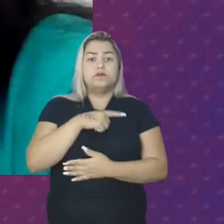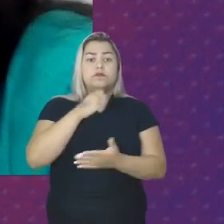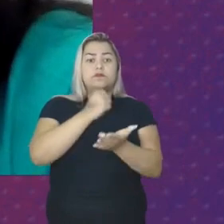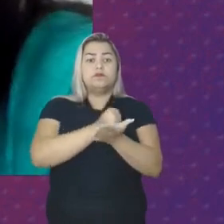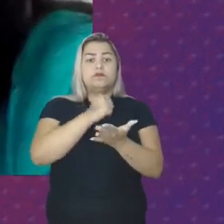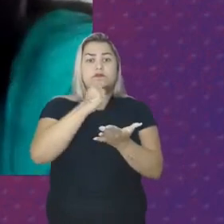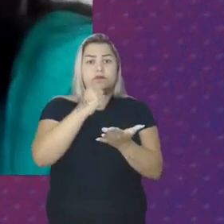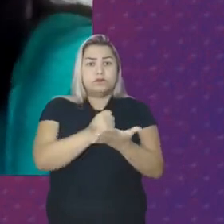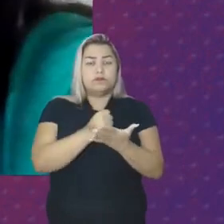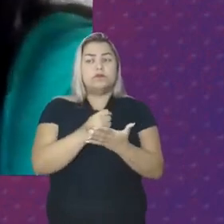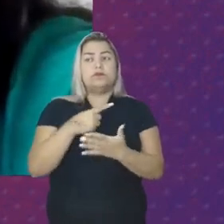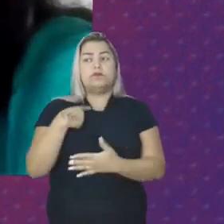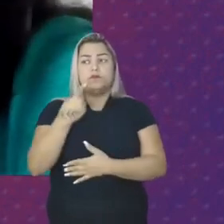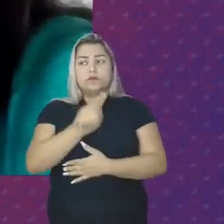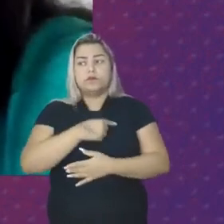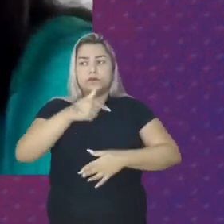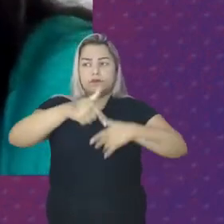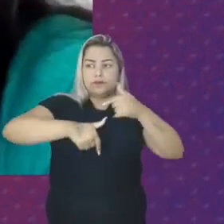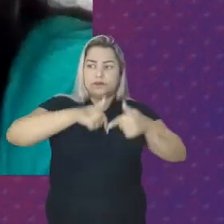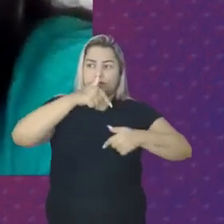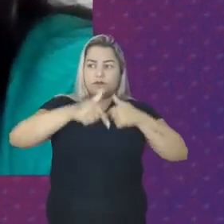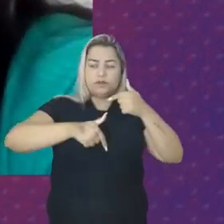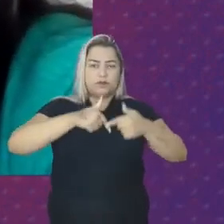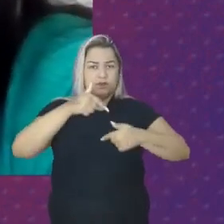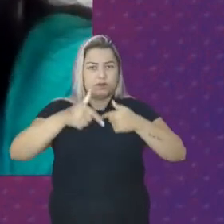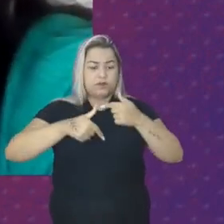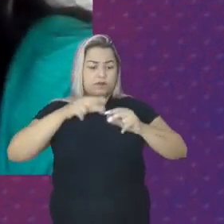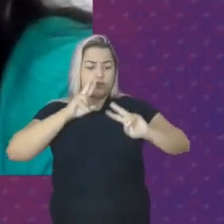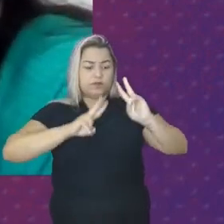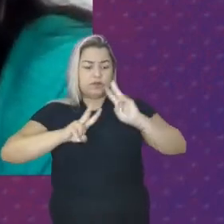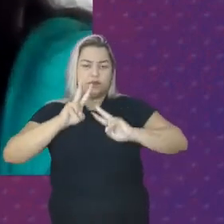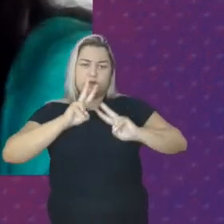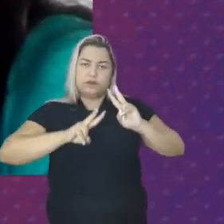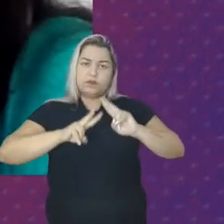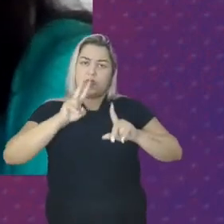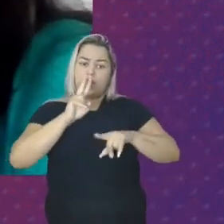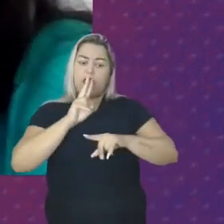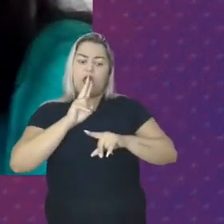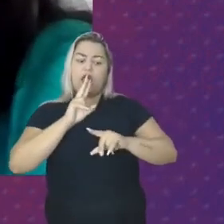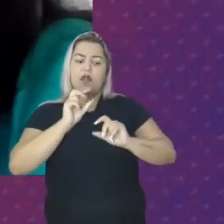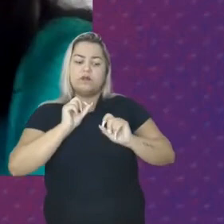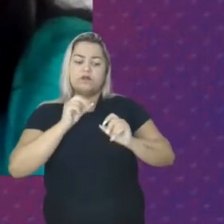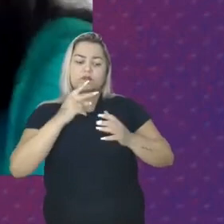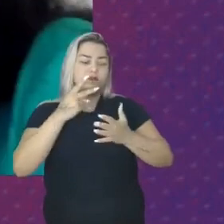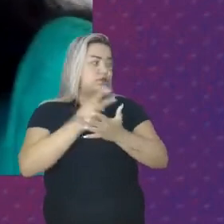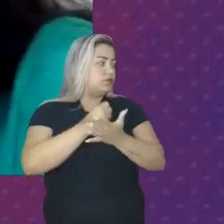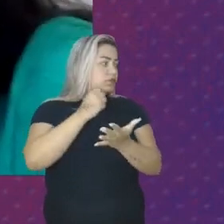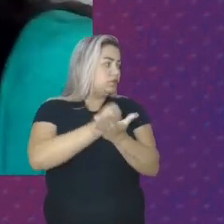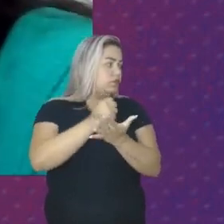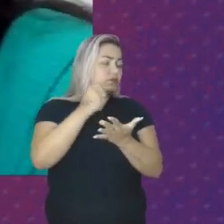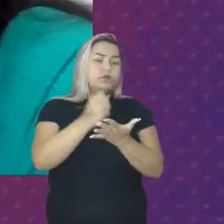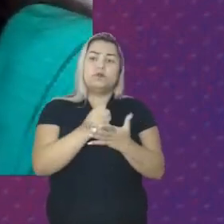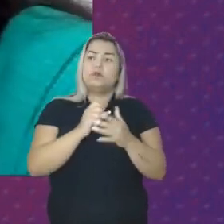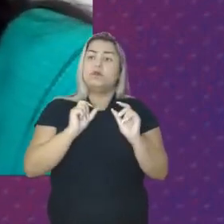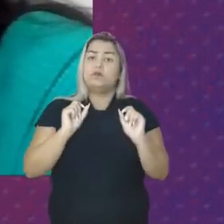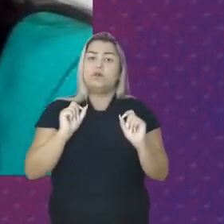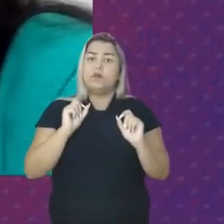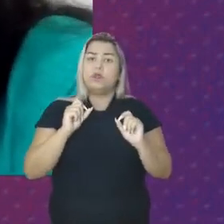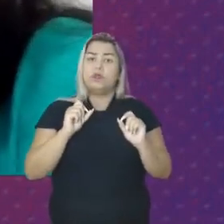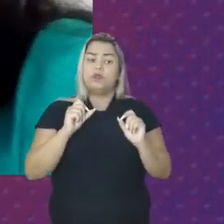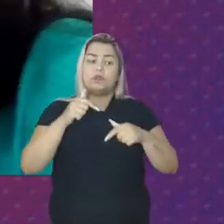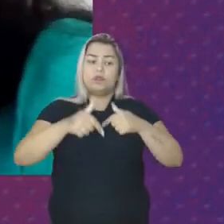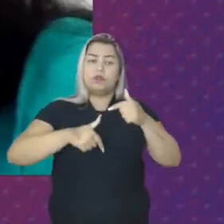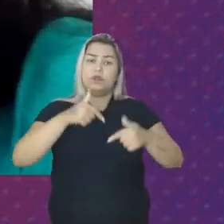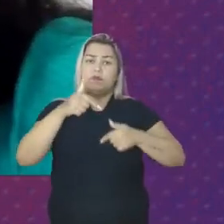vigente e nós estamos trabalhando para rever tanto a vigência do contrato como ele está agora, alguns aspectos, e também já